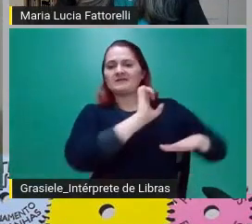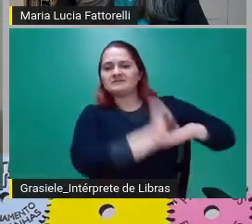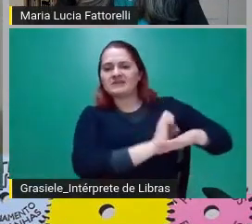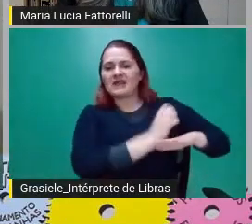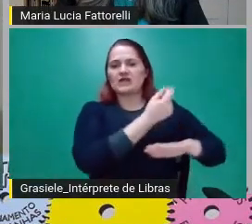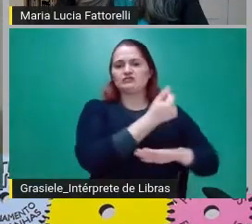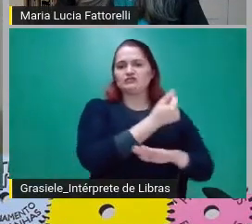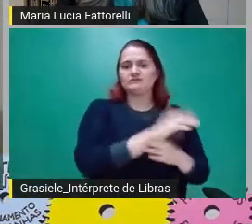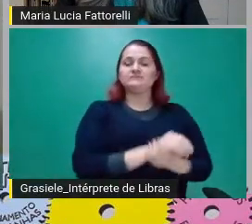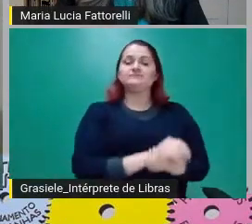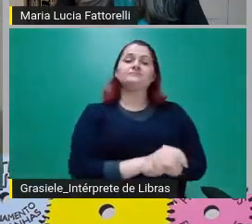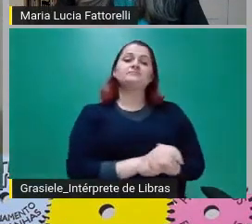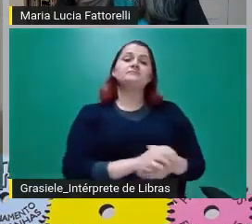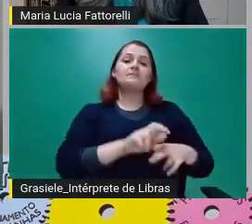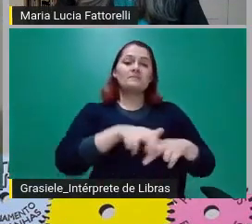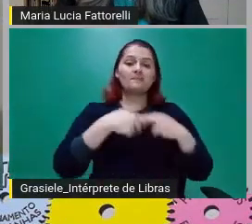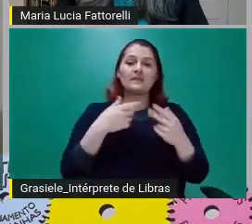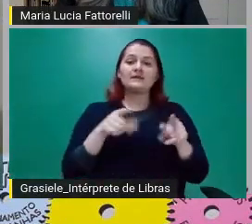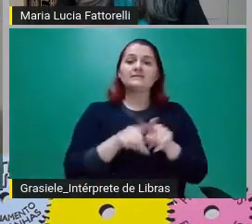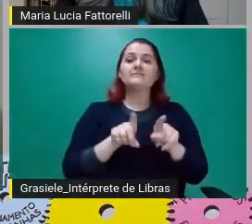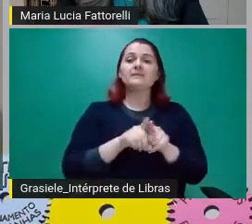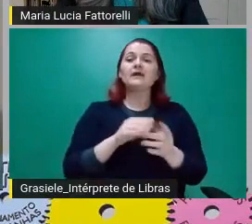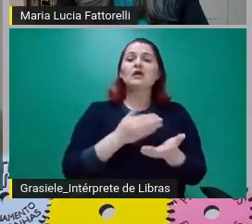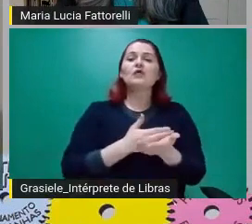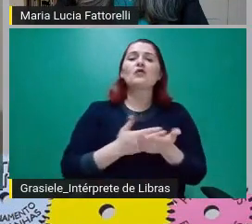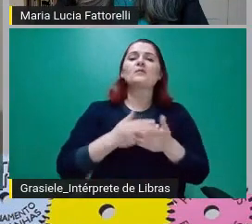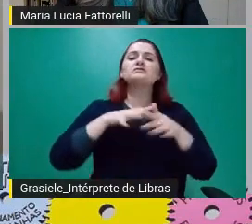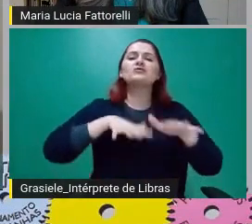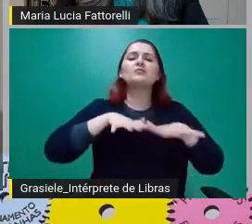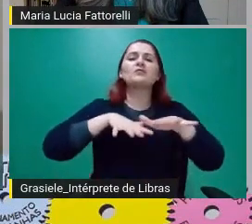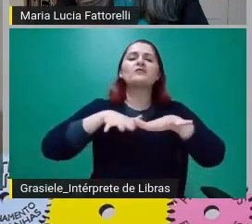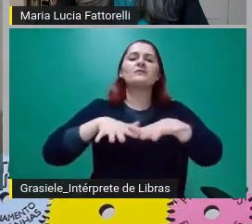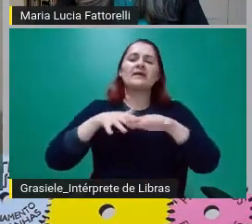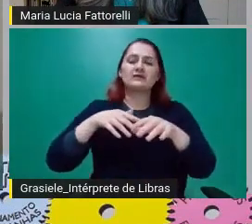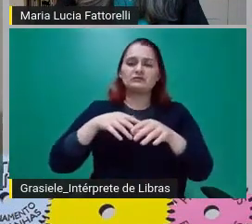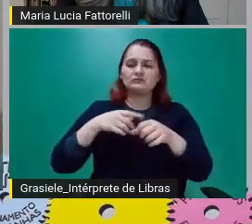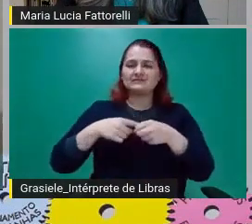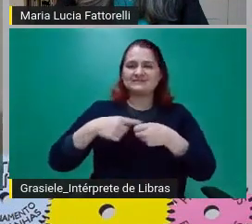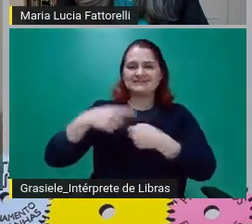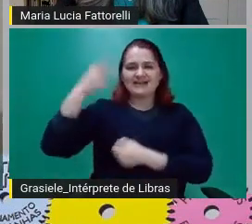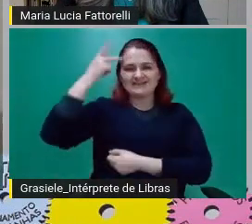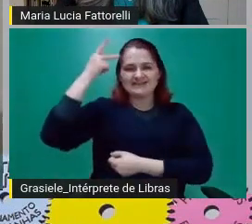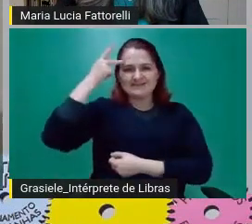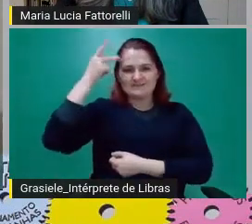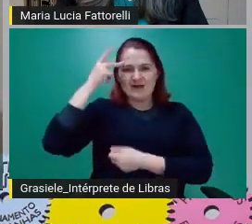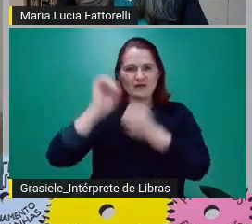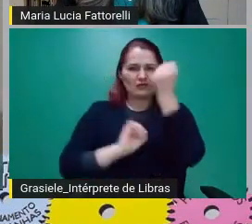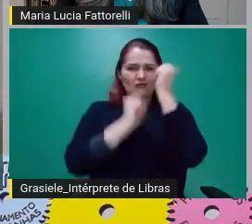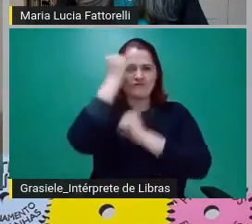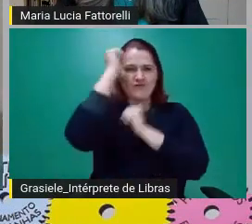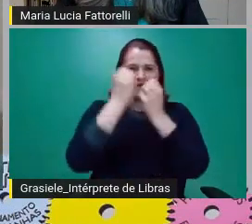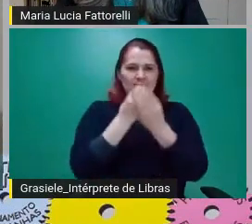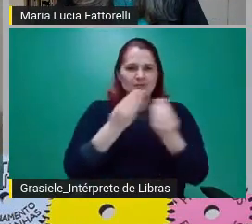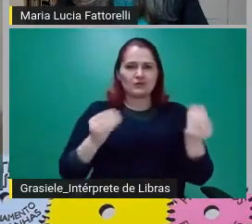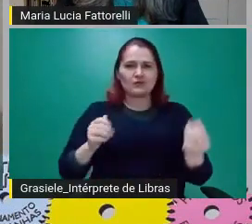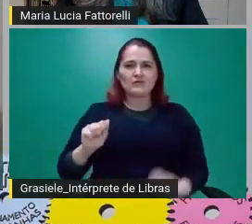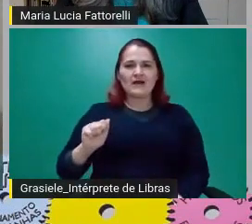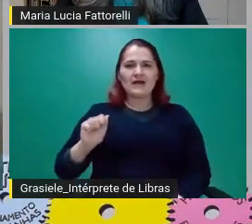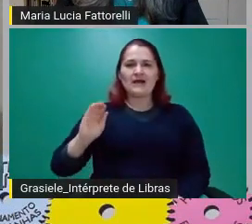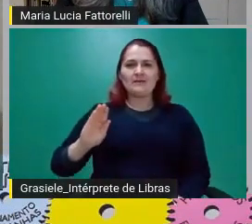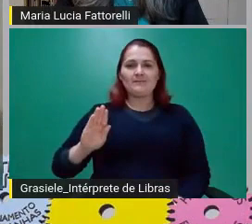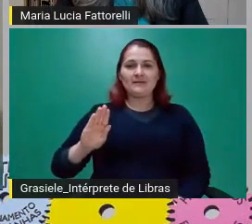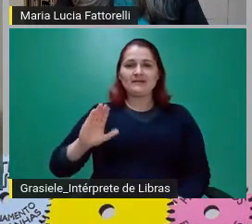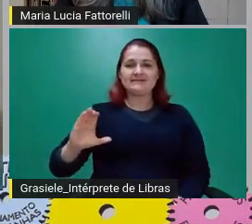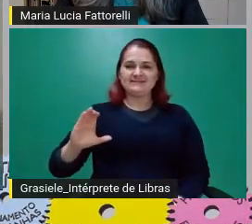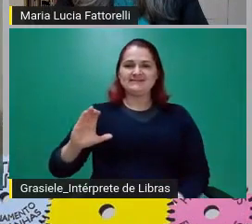classe trabalhadora na rua exigindo direitos, né? Exigindo distribuição de renda, exigindo que o fundo